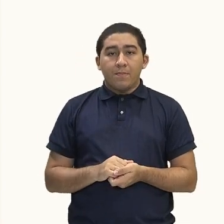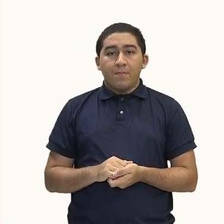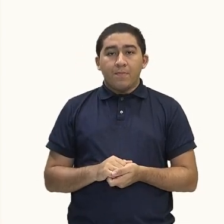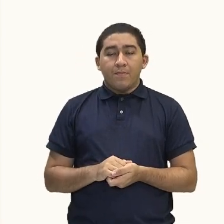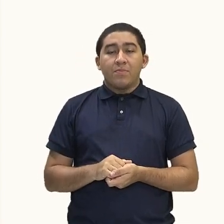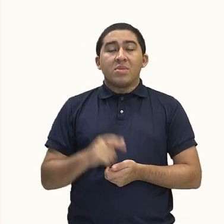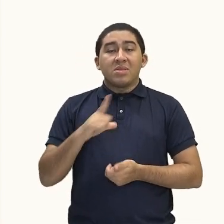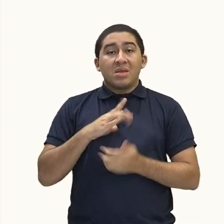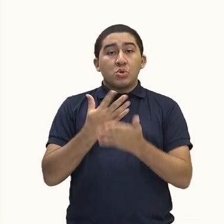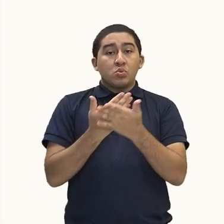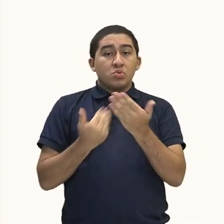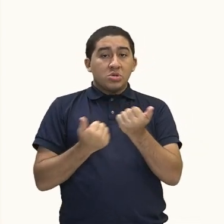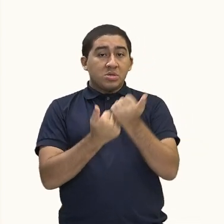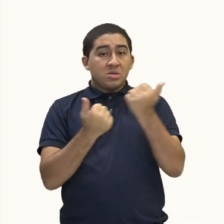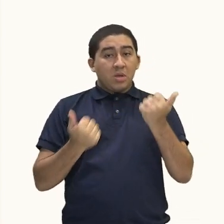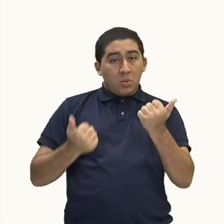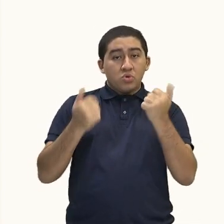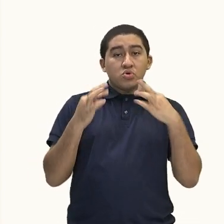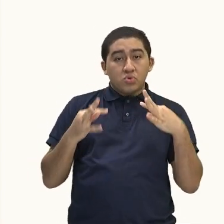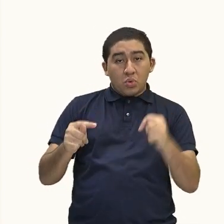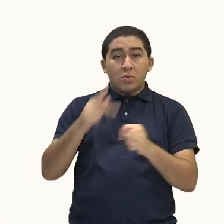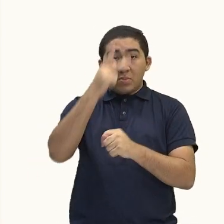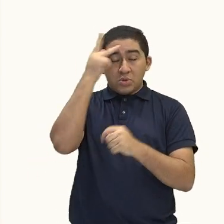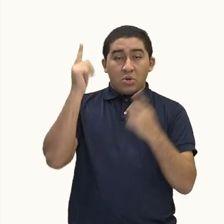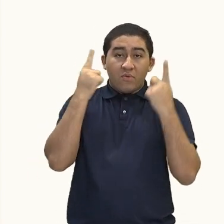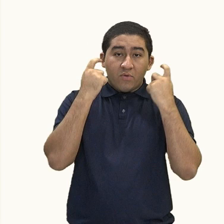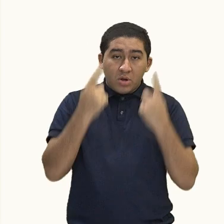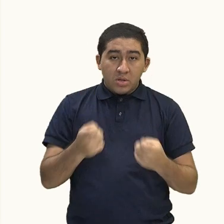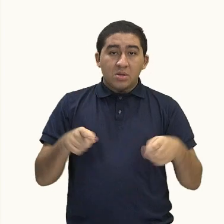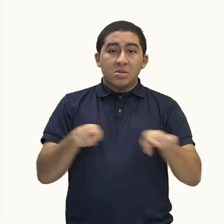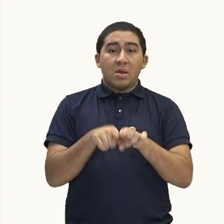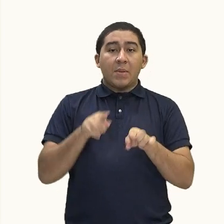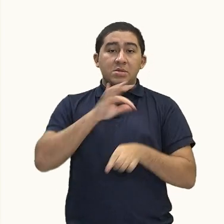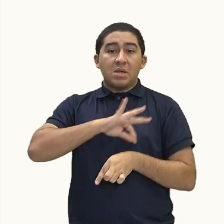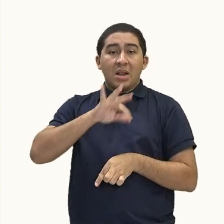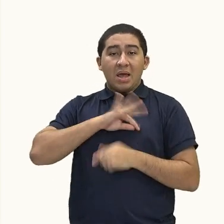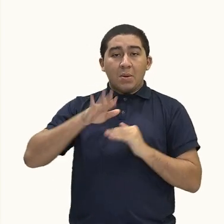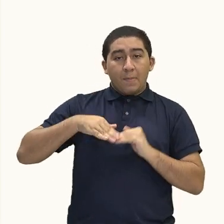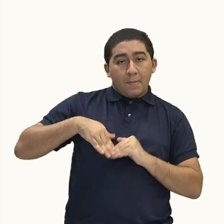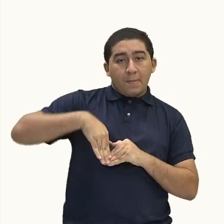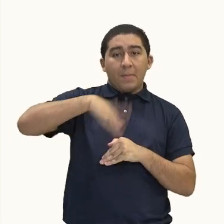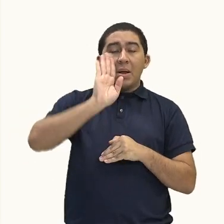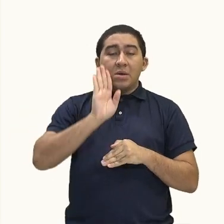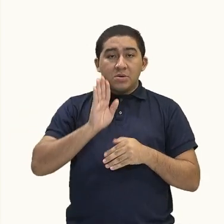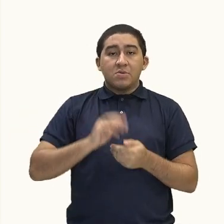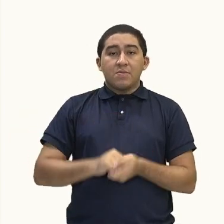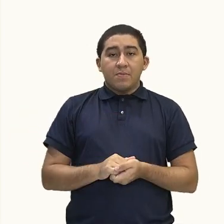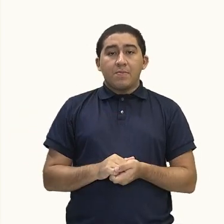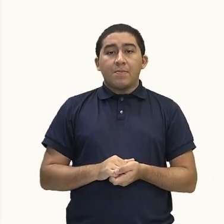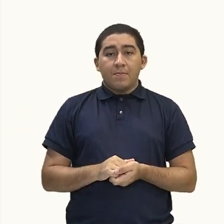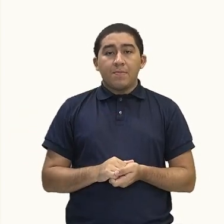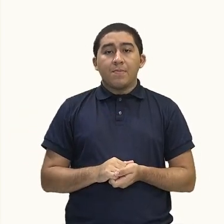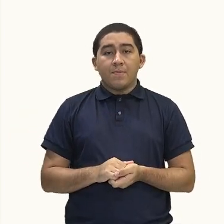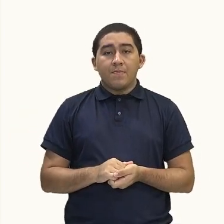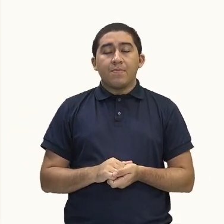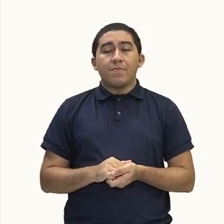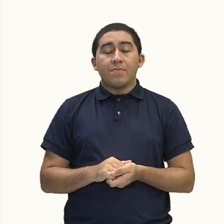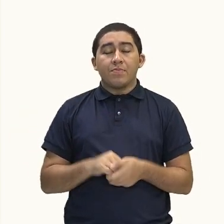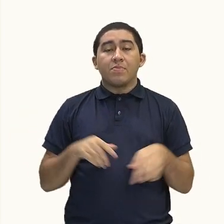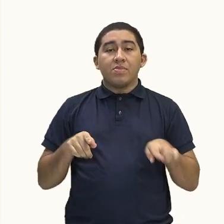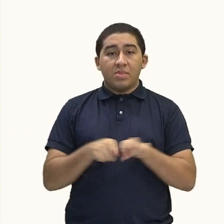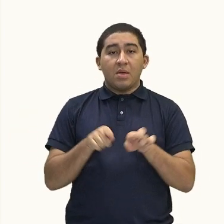dos oficiais violentos, aumento de salário, vocês também podem ouvir a palavra soldo, que é a mesma coisa que